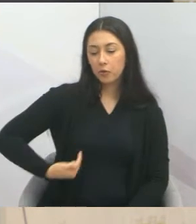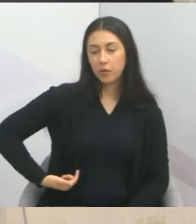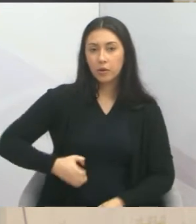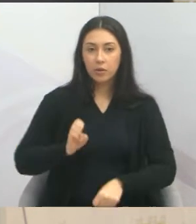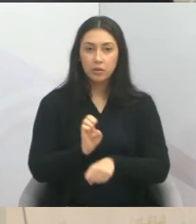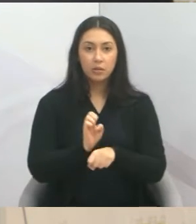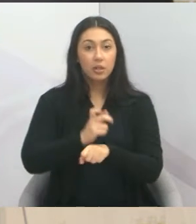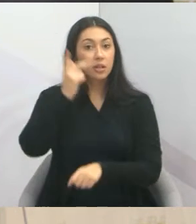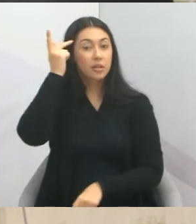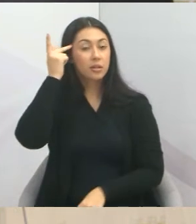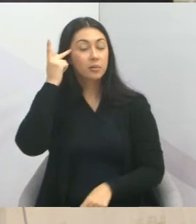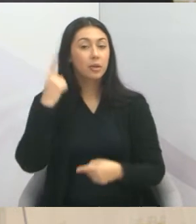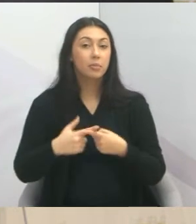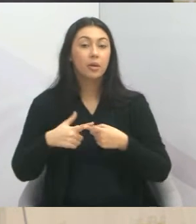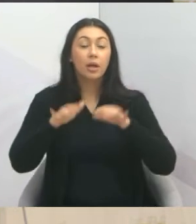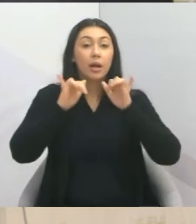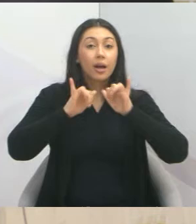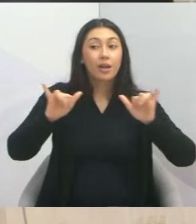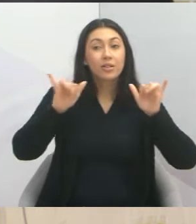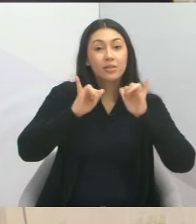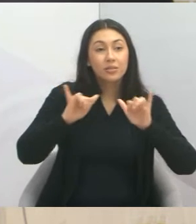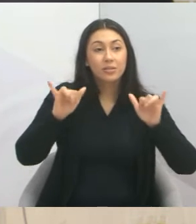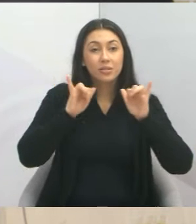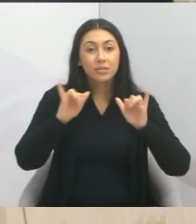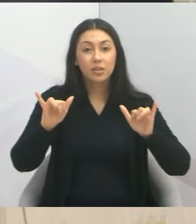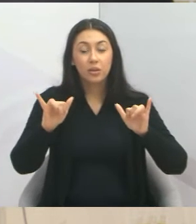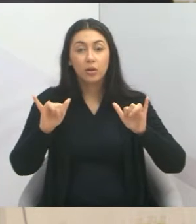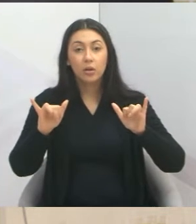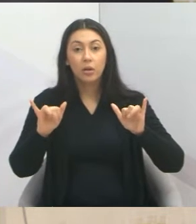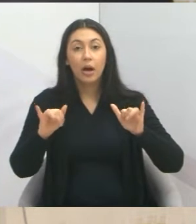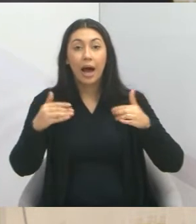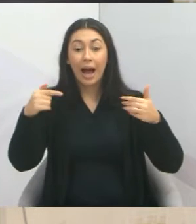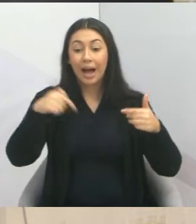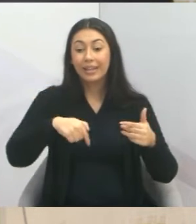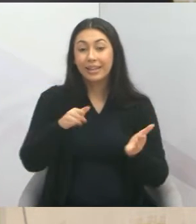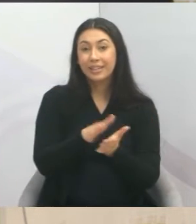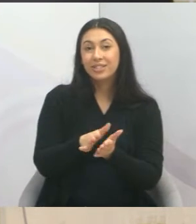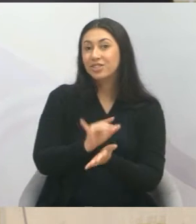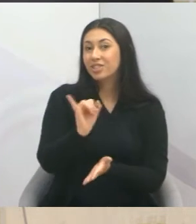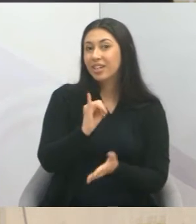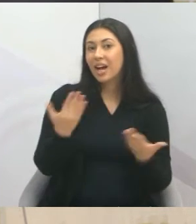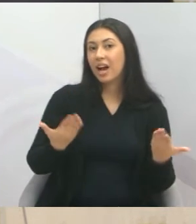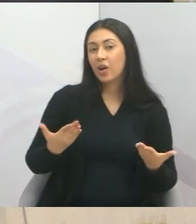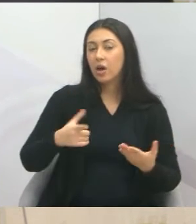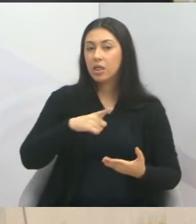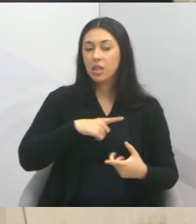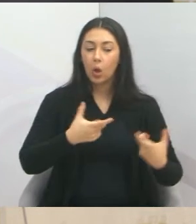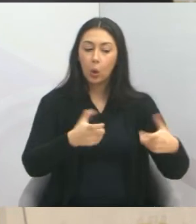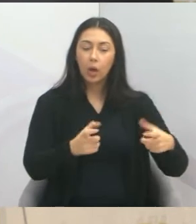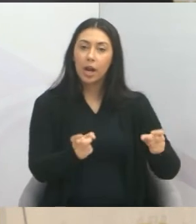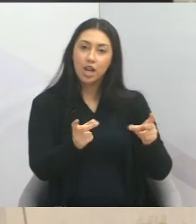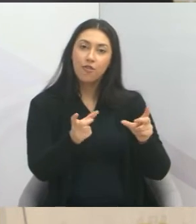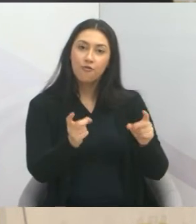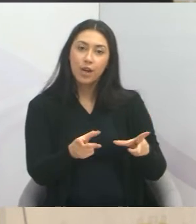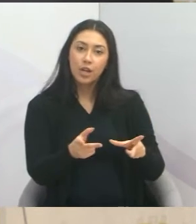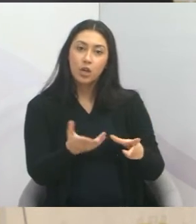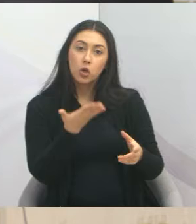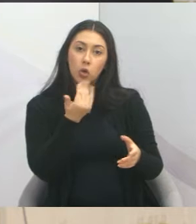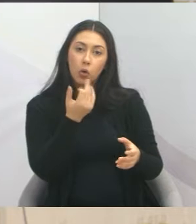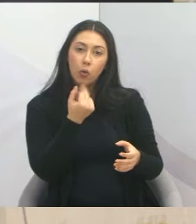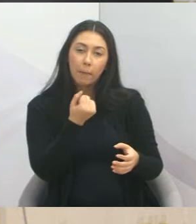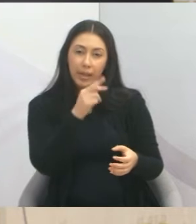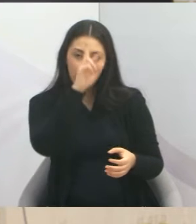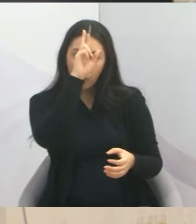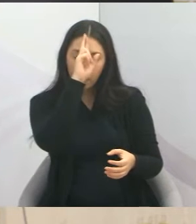de São Paulo pelo anúncio da implantação de uma unidade do bom prato em Jacareí cabe destacar a importância de serviço uma vez que